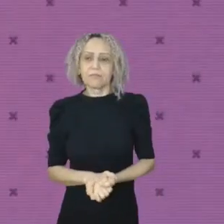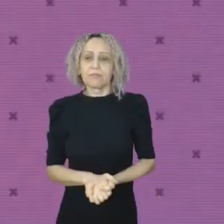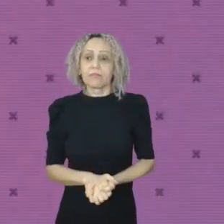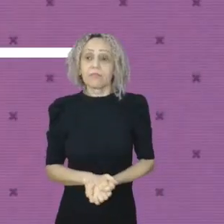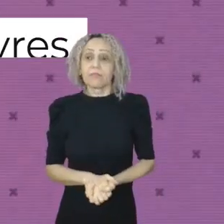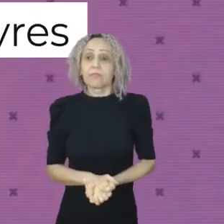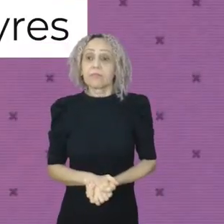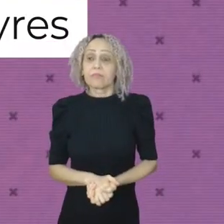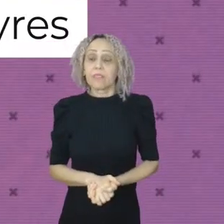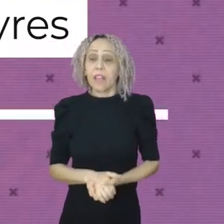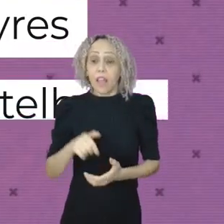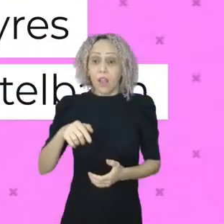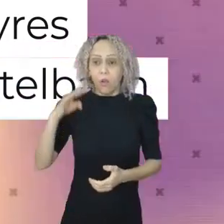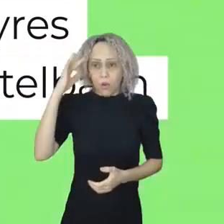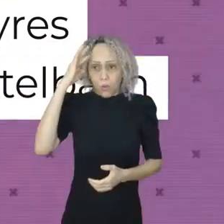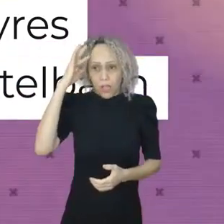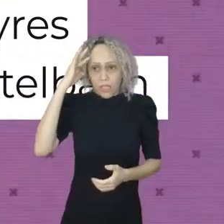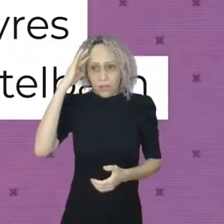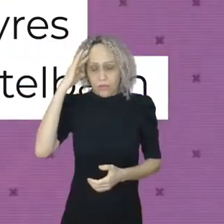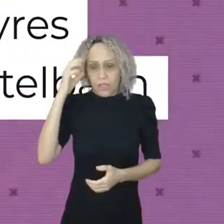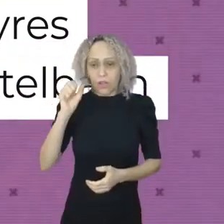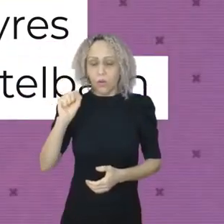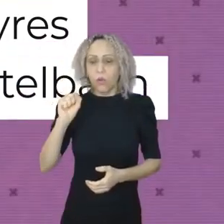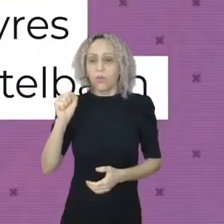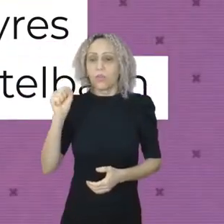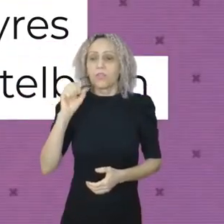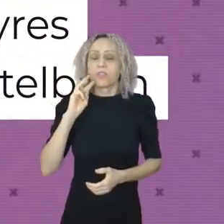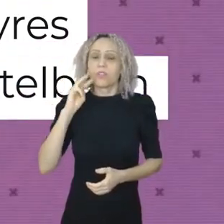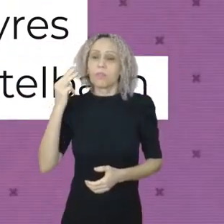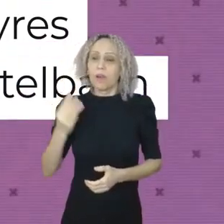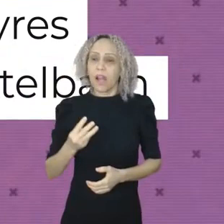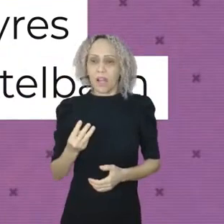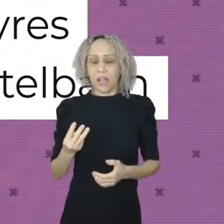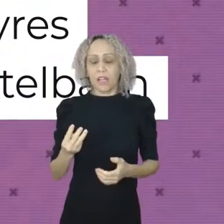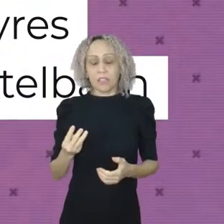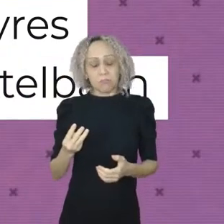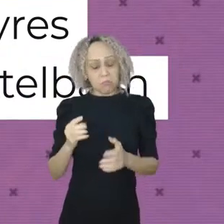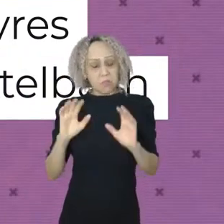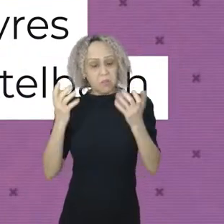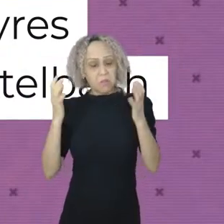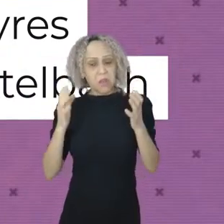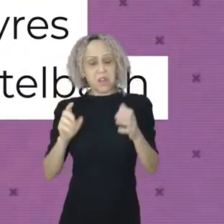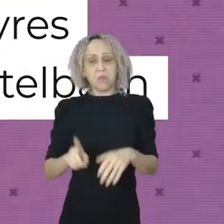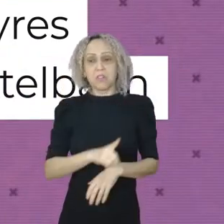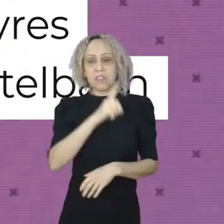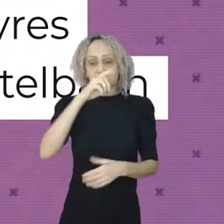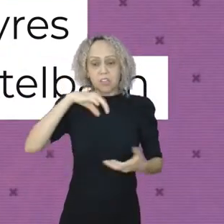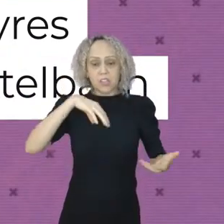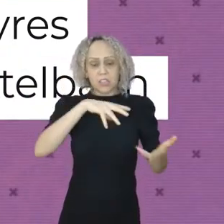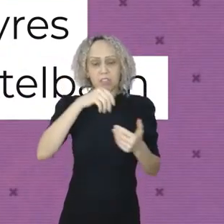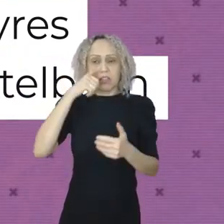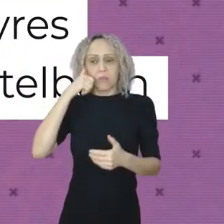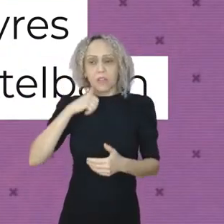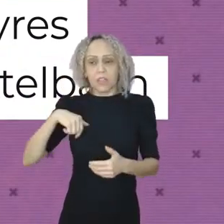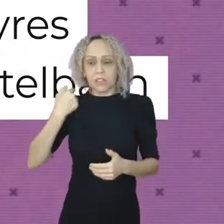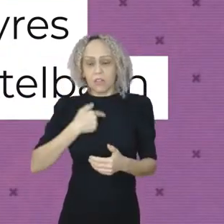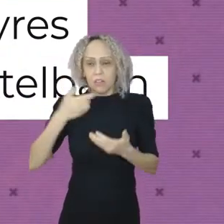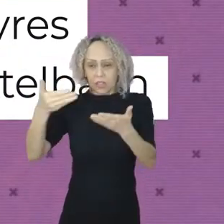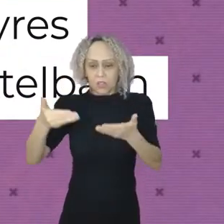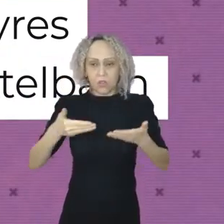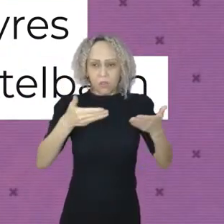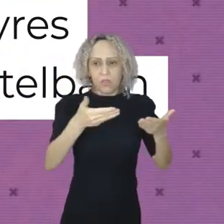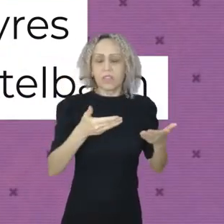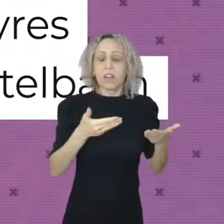Na aula dessa quarta-feira, 8 de março, mais do que comemorar o Dia Internacional da Mulher, nossas convidadas trouxeram à